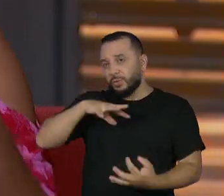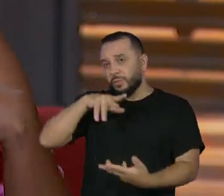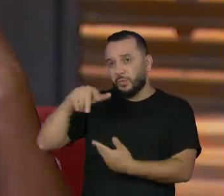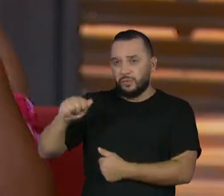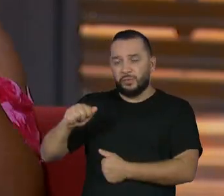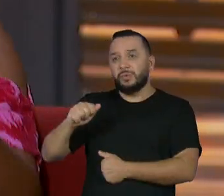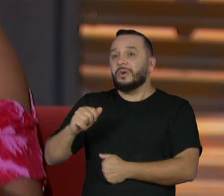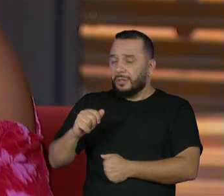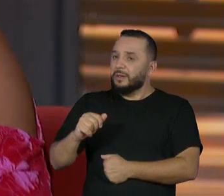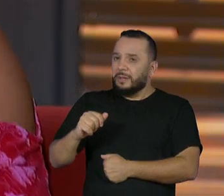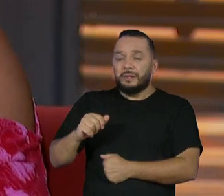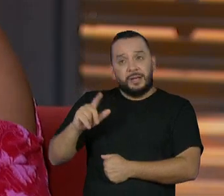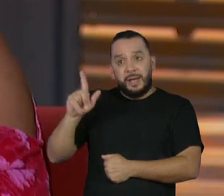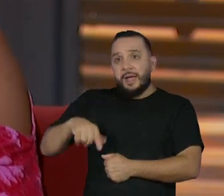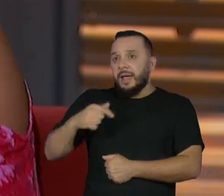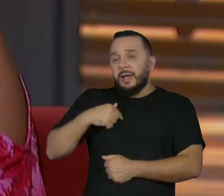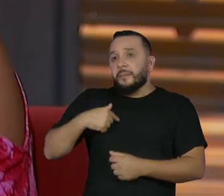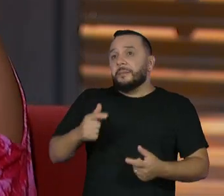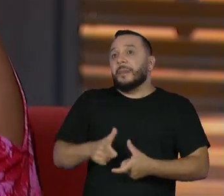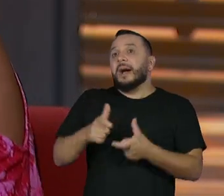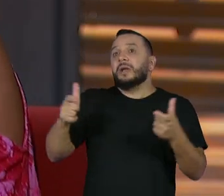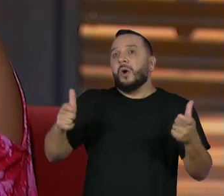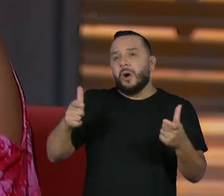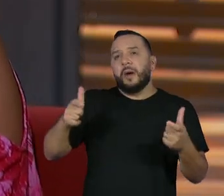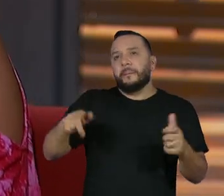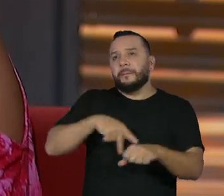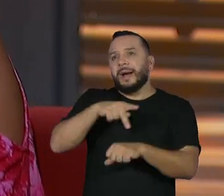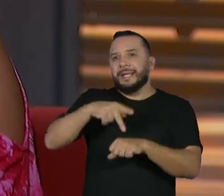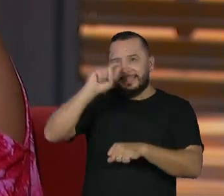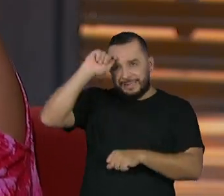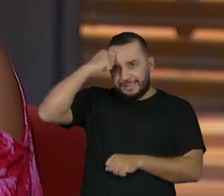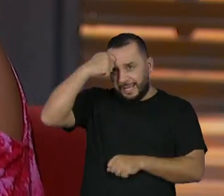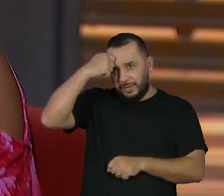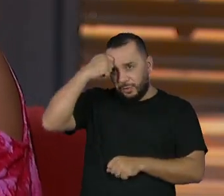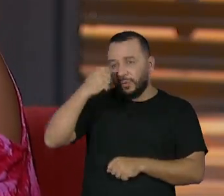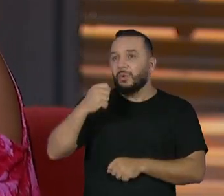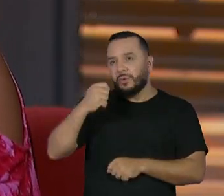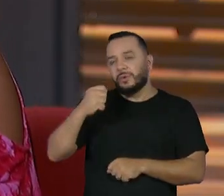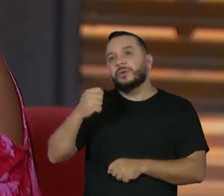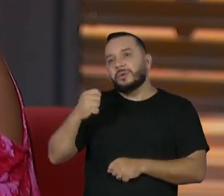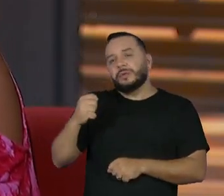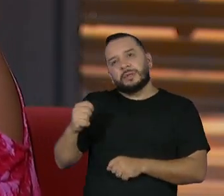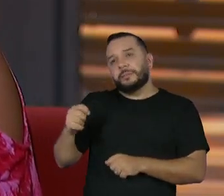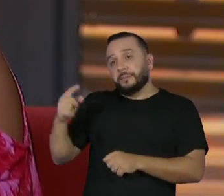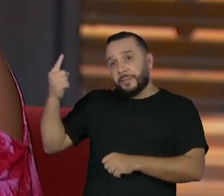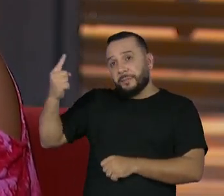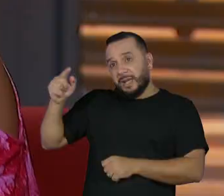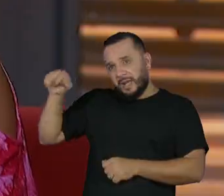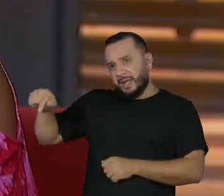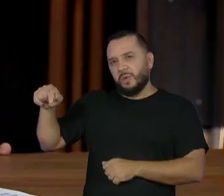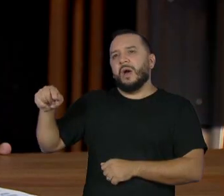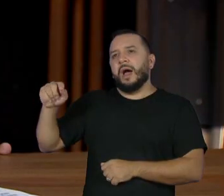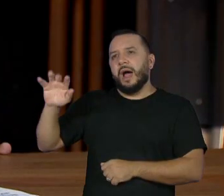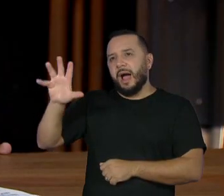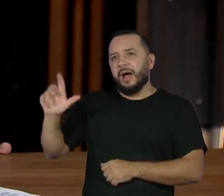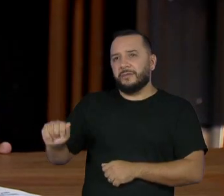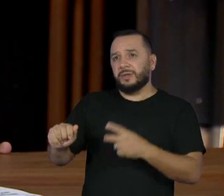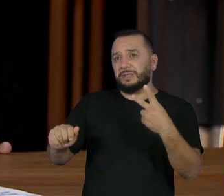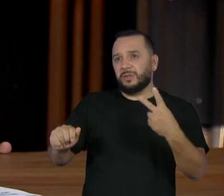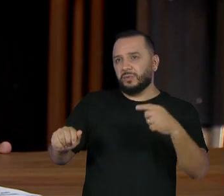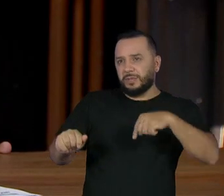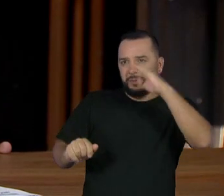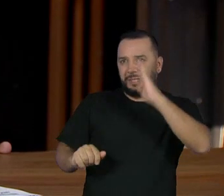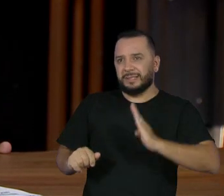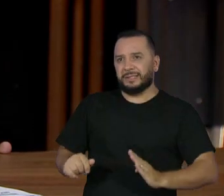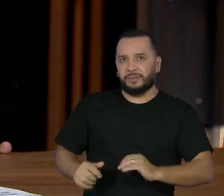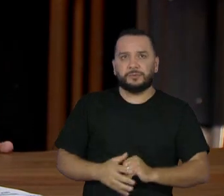o maior país negro fora de África. Isso faz parte da nossa história. E de uma maneira muito